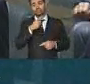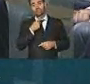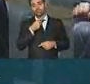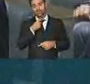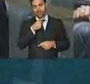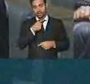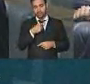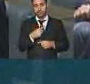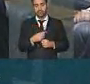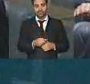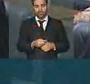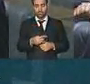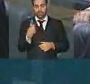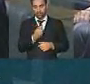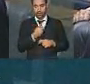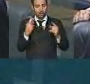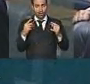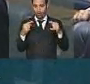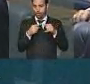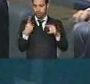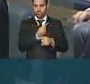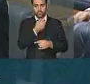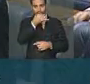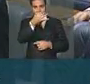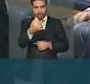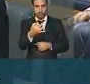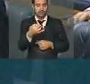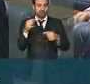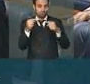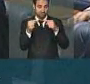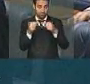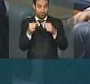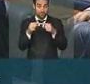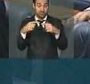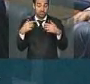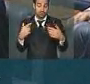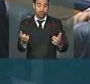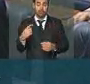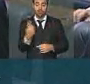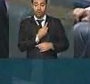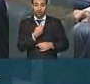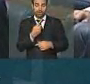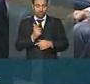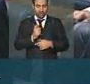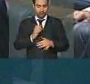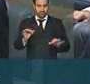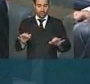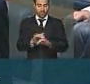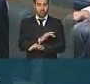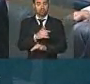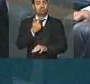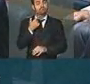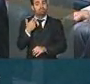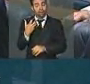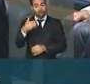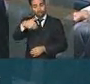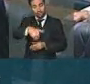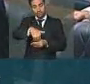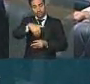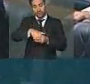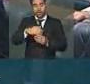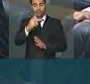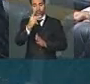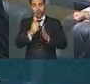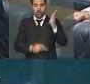impressão, a nossa posição e, sendo assim, nós estamos dispostos a votar o projeto de